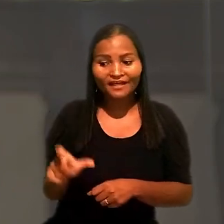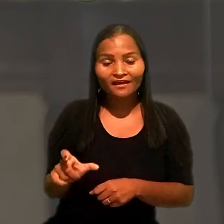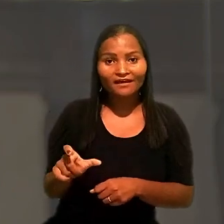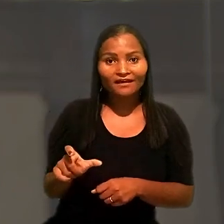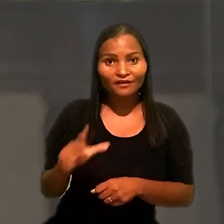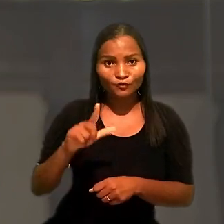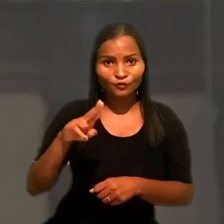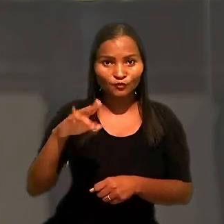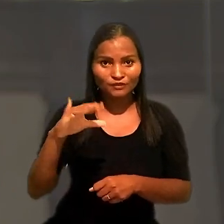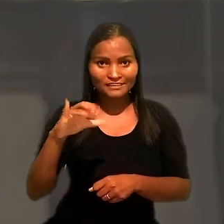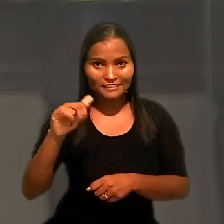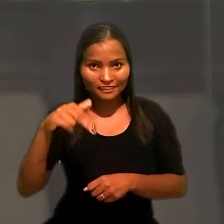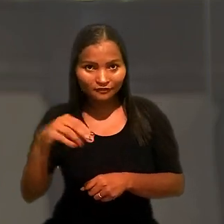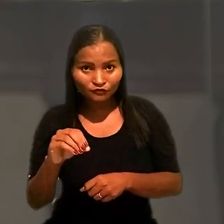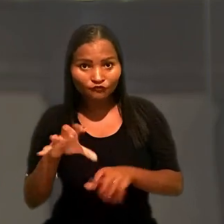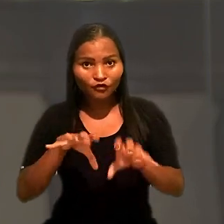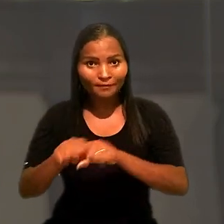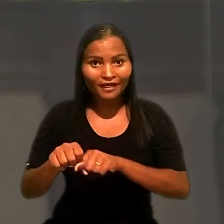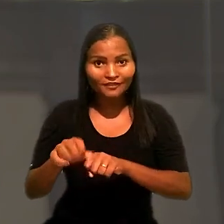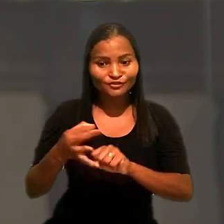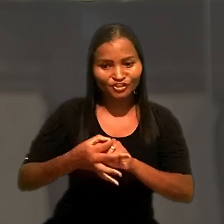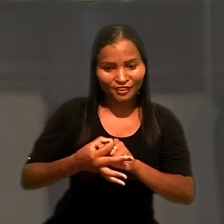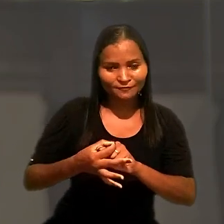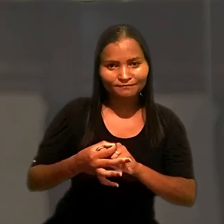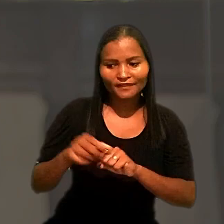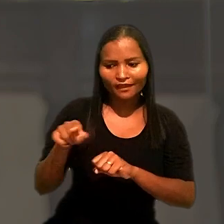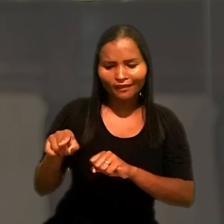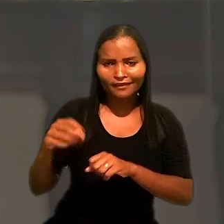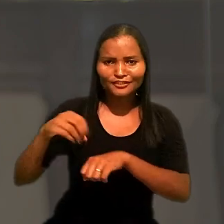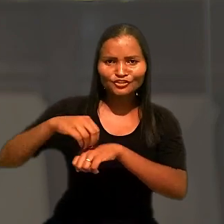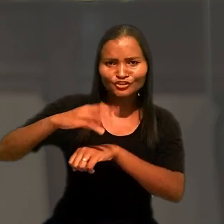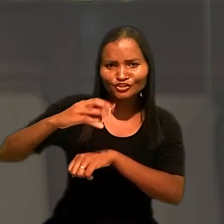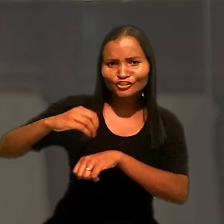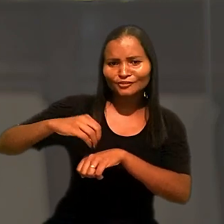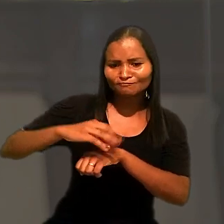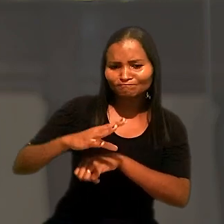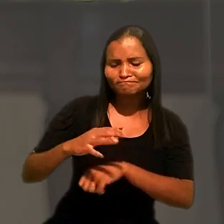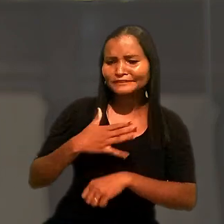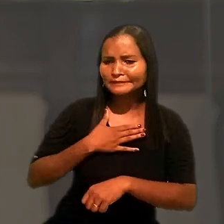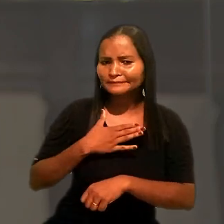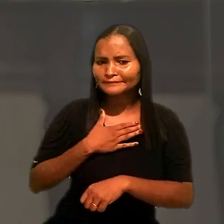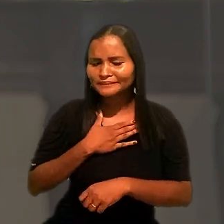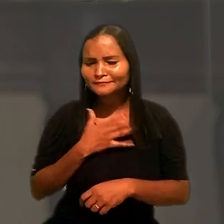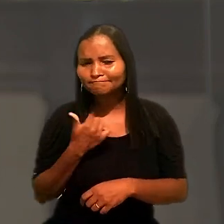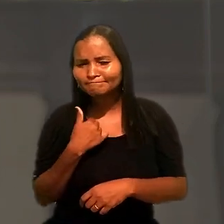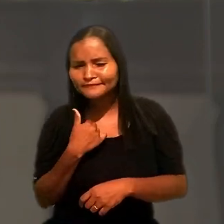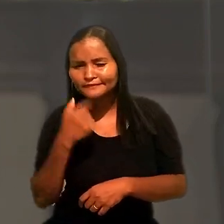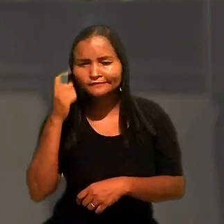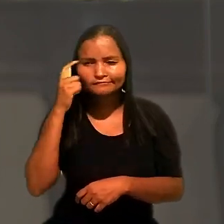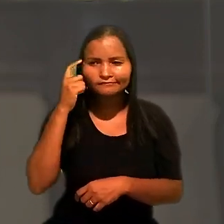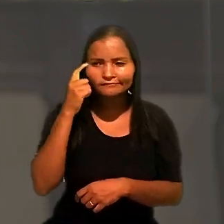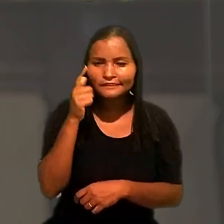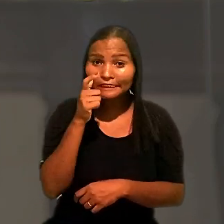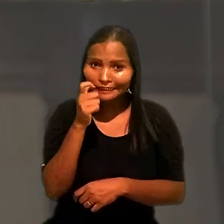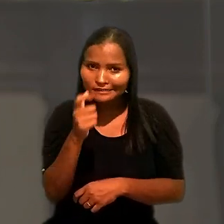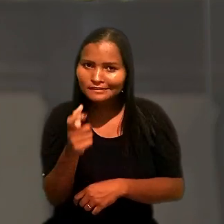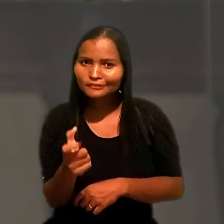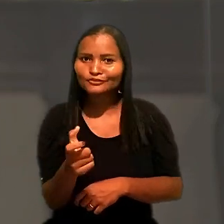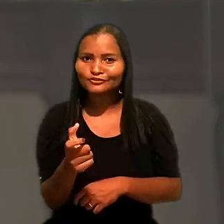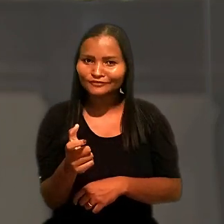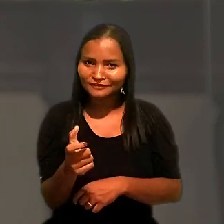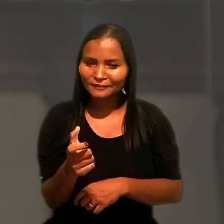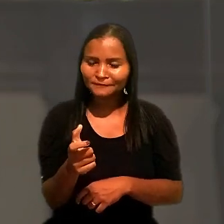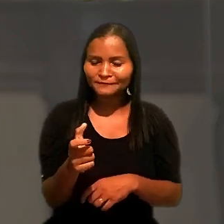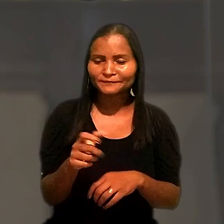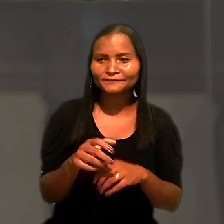E ele era formado em Direito. Aí me deu as dicas sobre Direito e tudo, e eu achei muito interessante